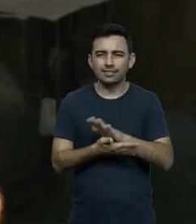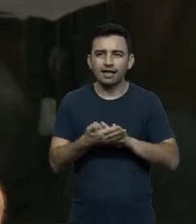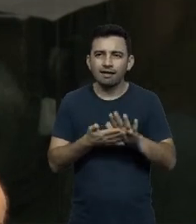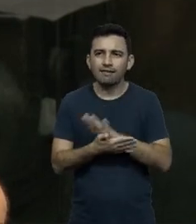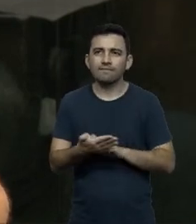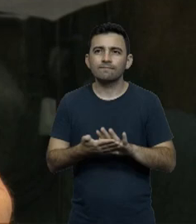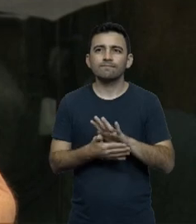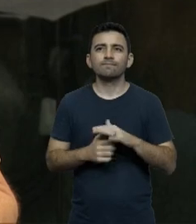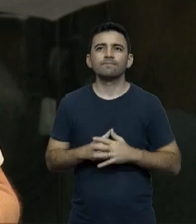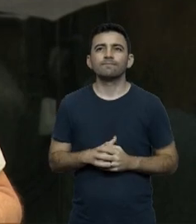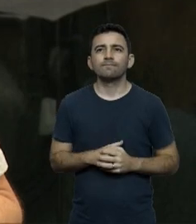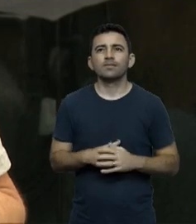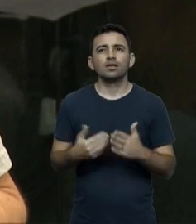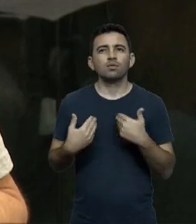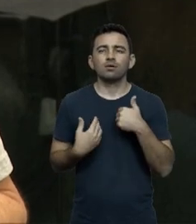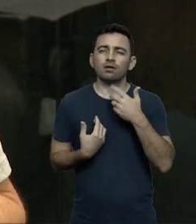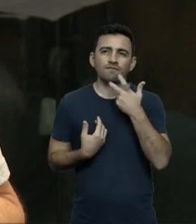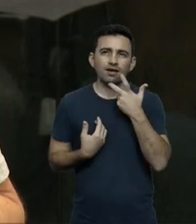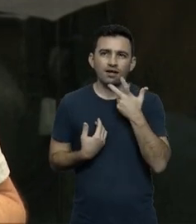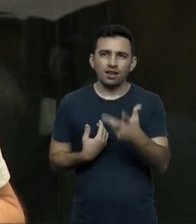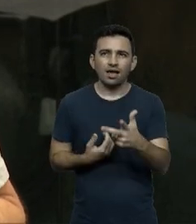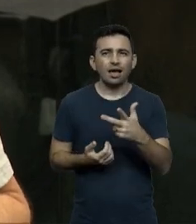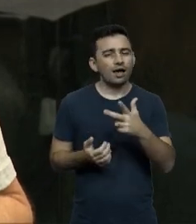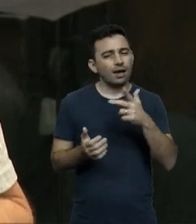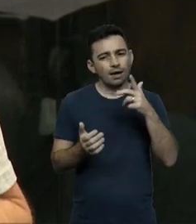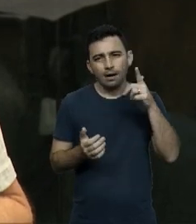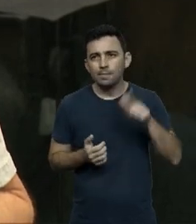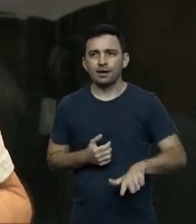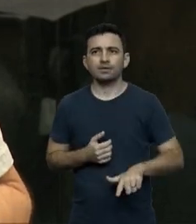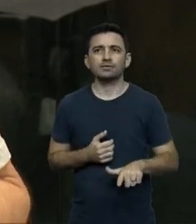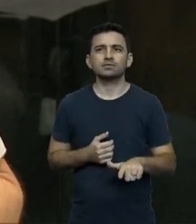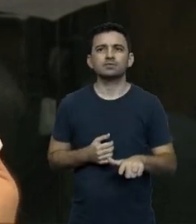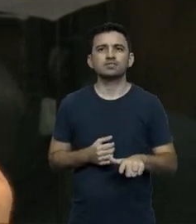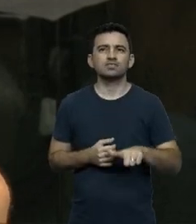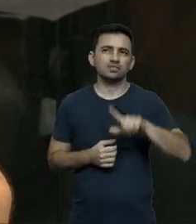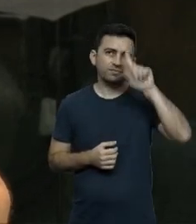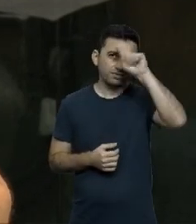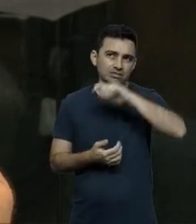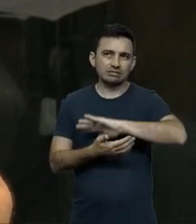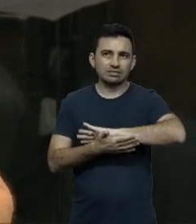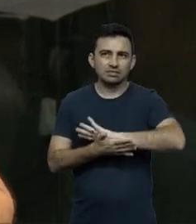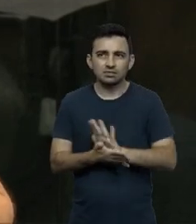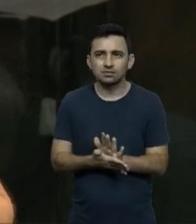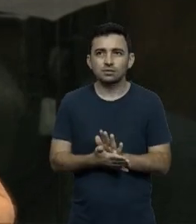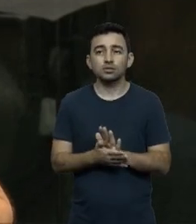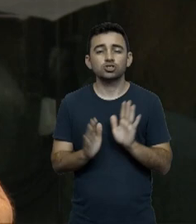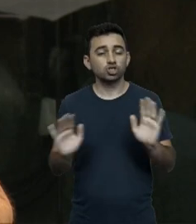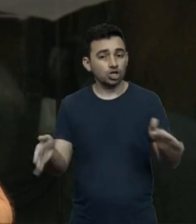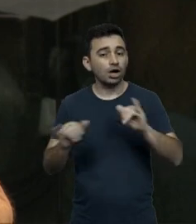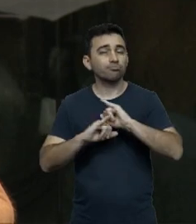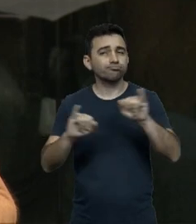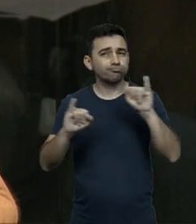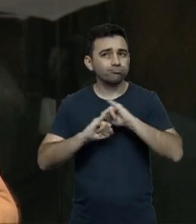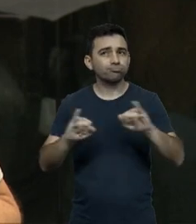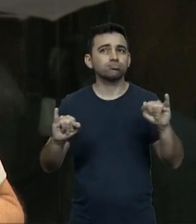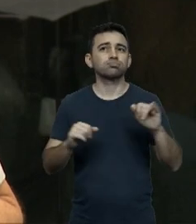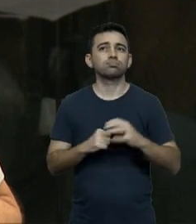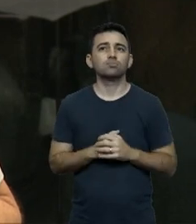duas coisas eu quero dizer que for muito desumanas muito cruel além do que tudo que foi exposto aqui